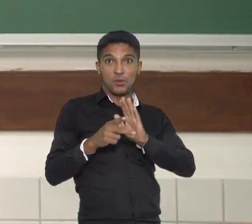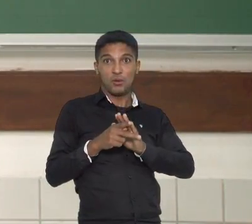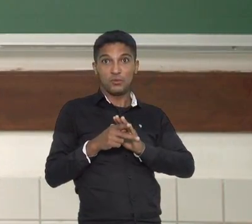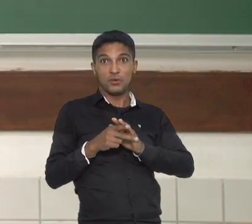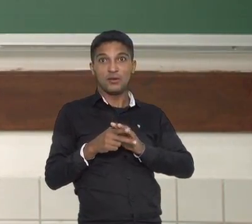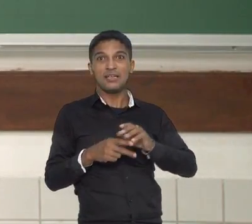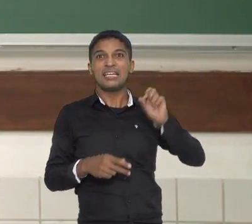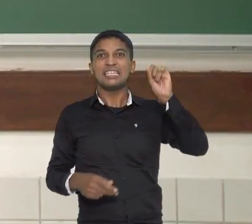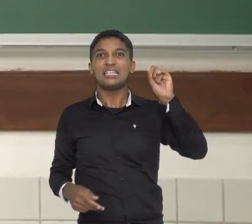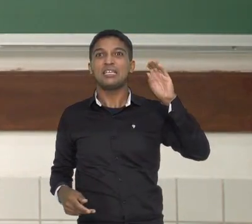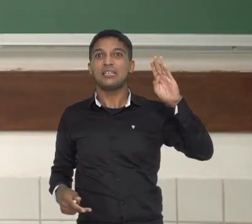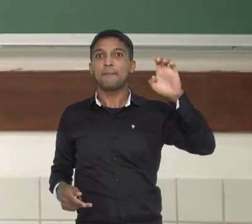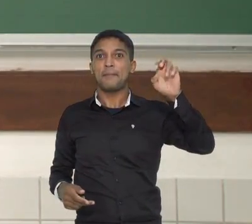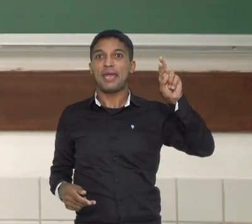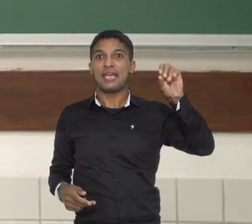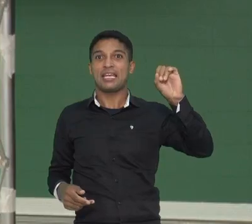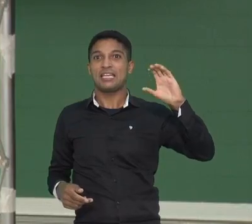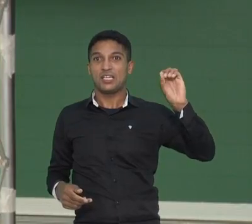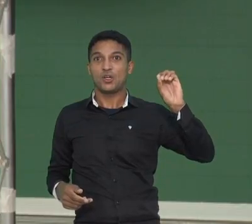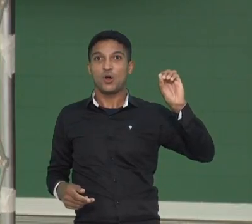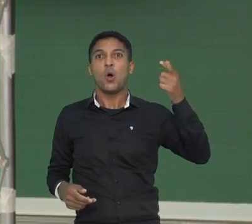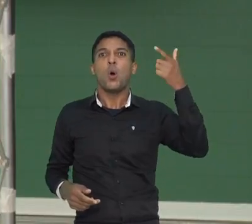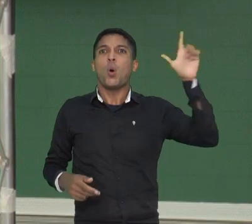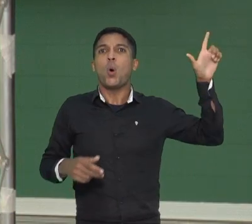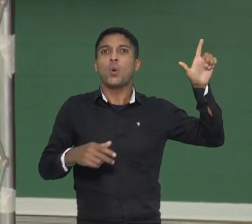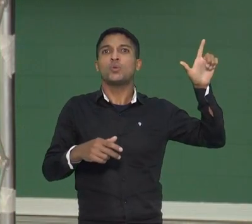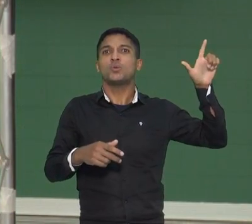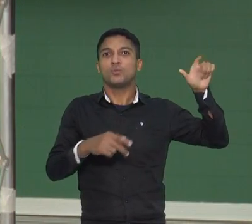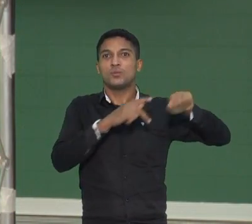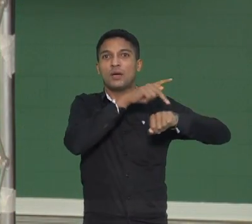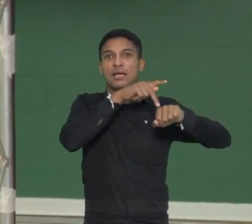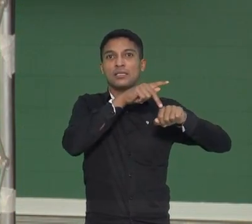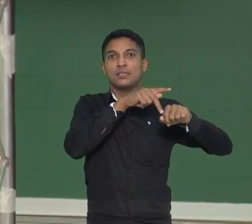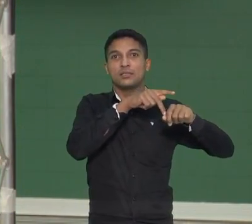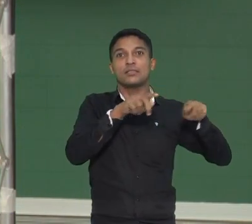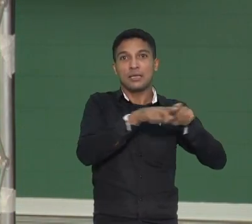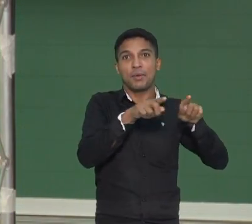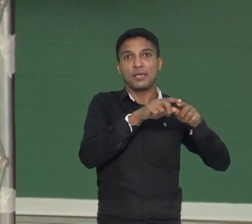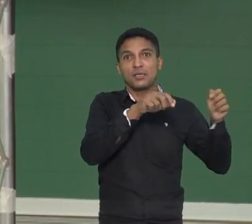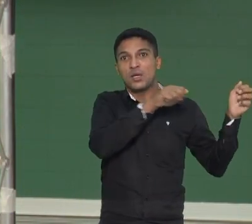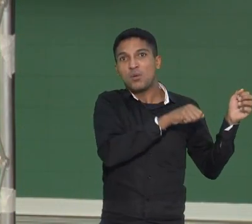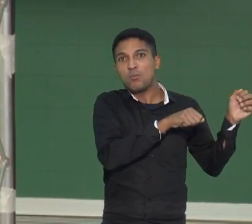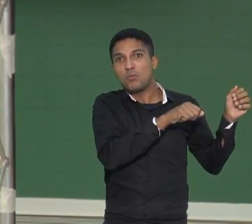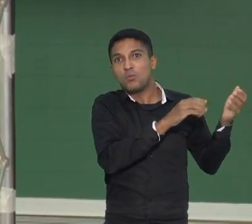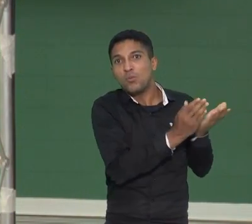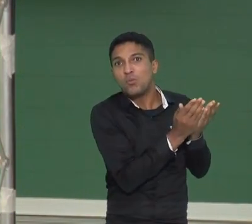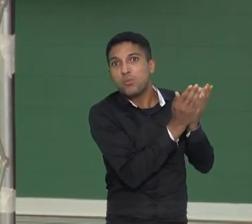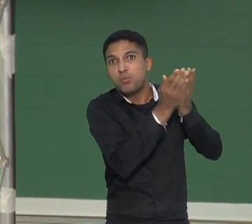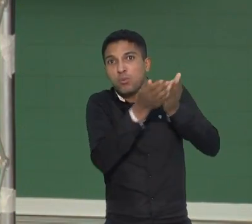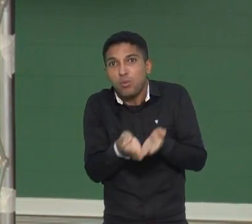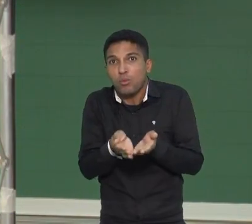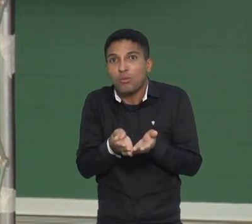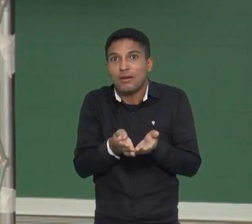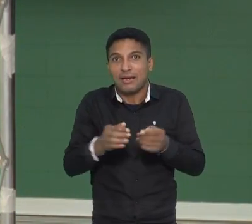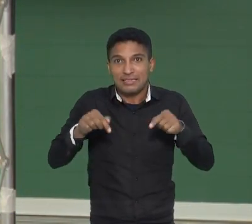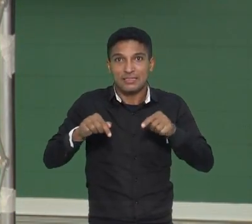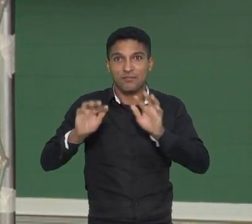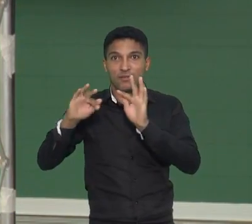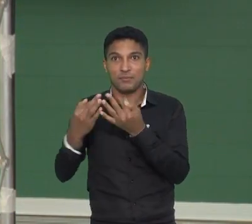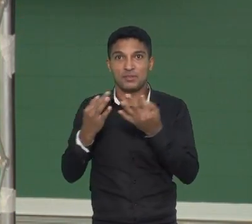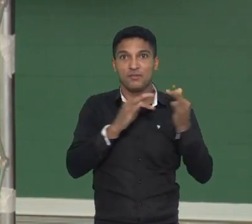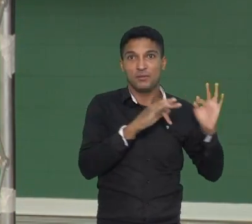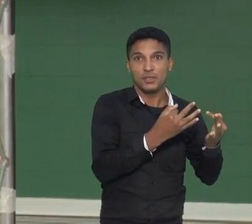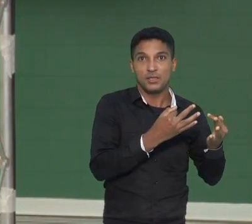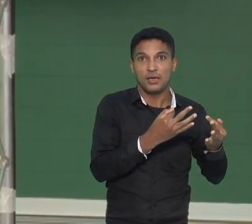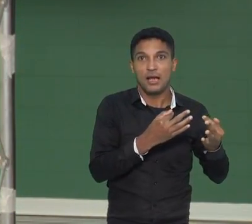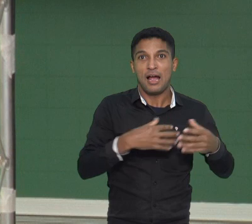de pretos e pardos, estamos falando, tá, dessas características, ok?